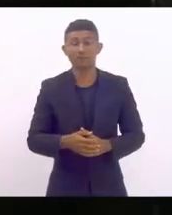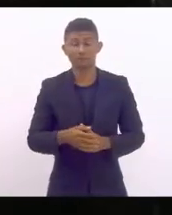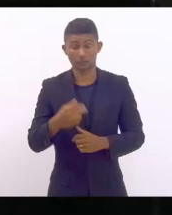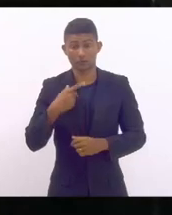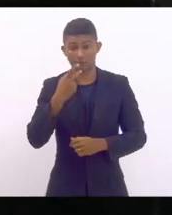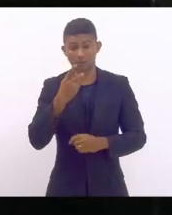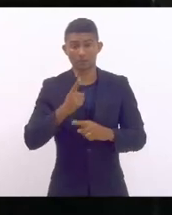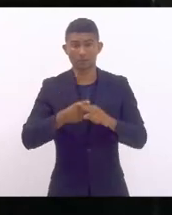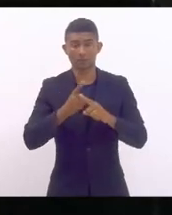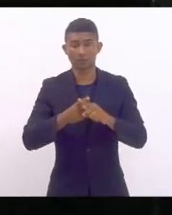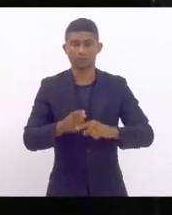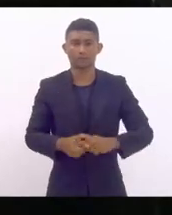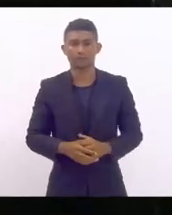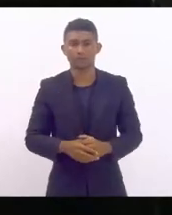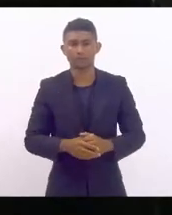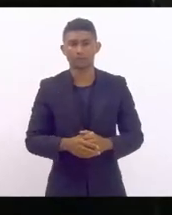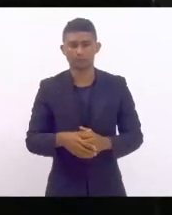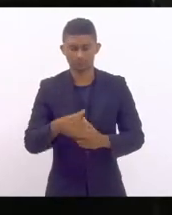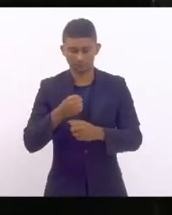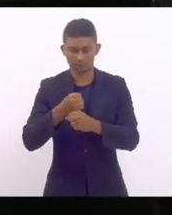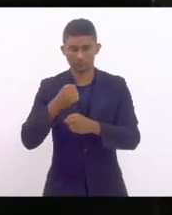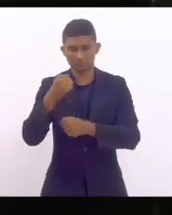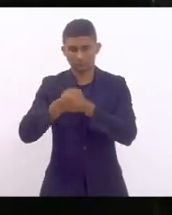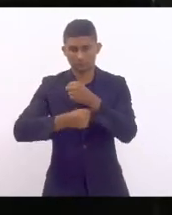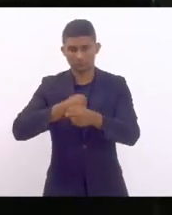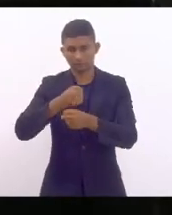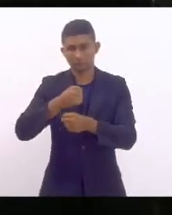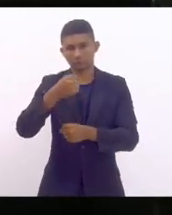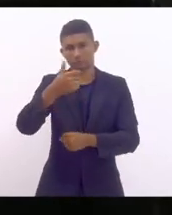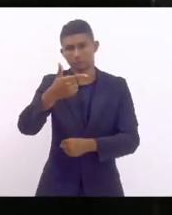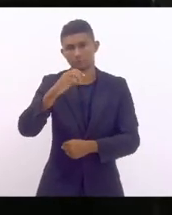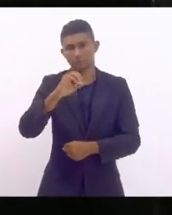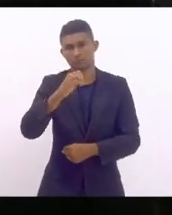foi com Veja bem Este ano 2022